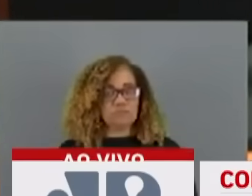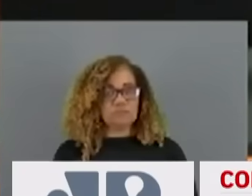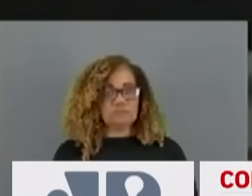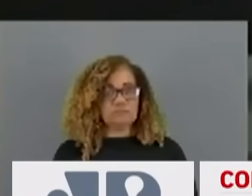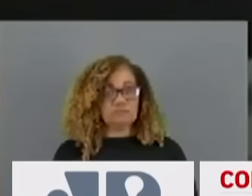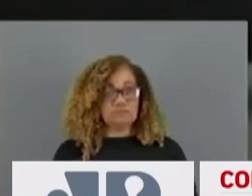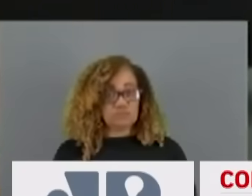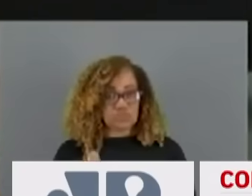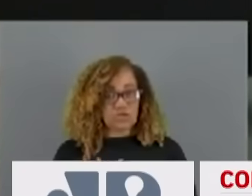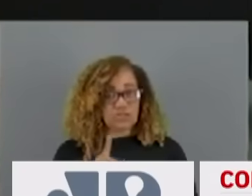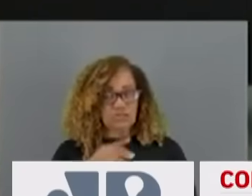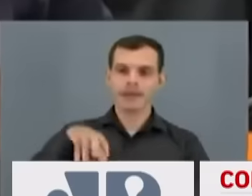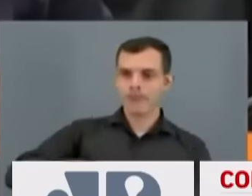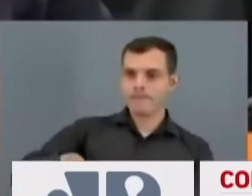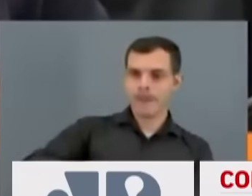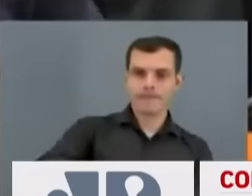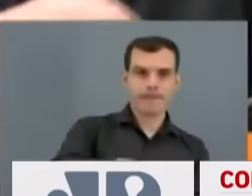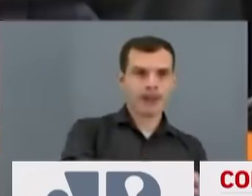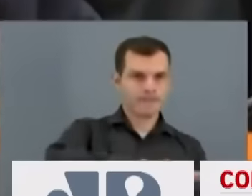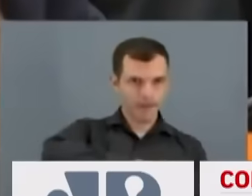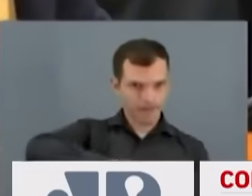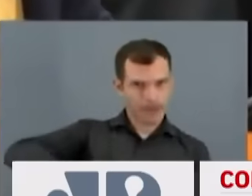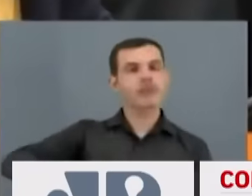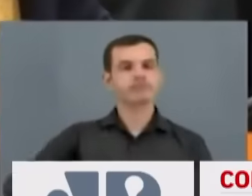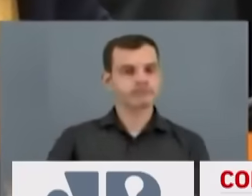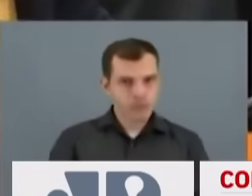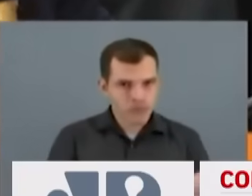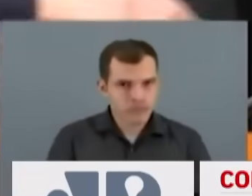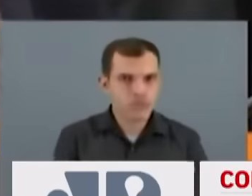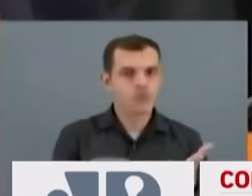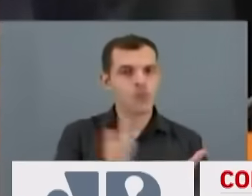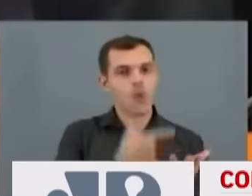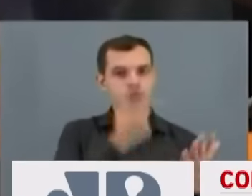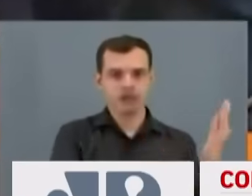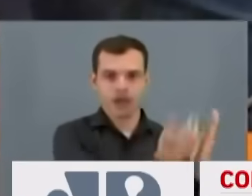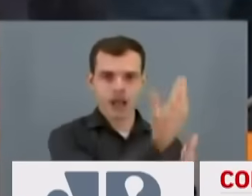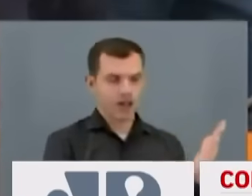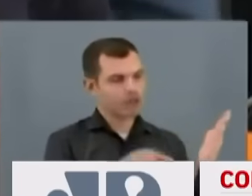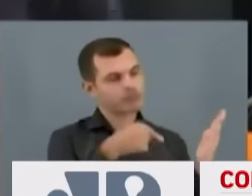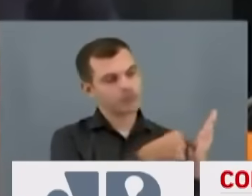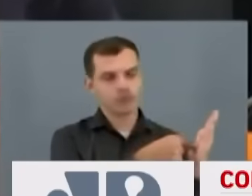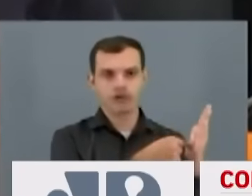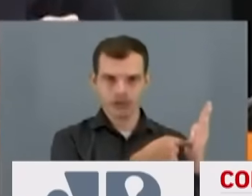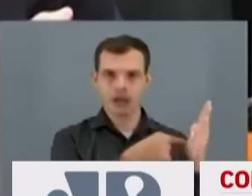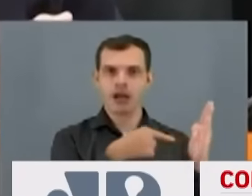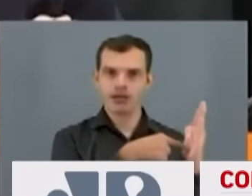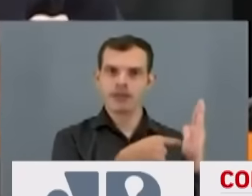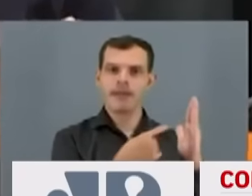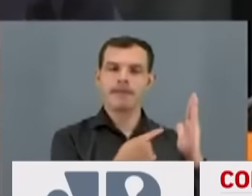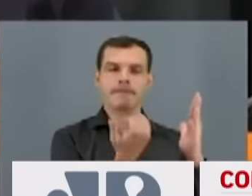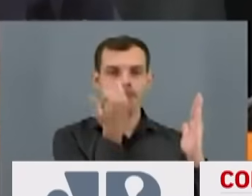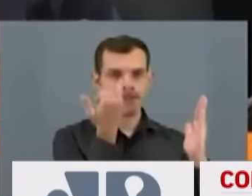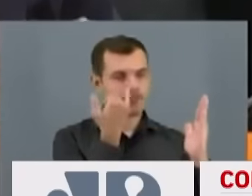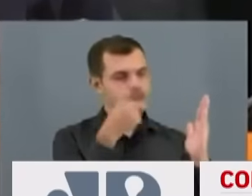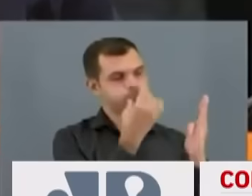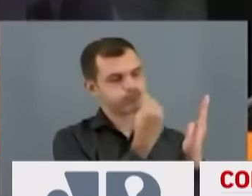mais de 7 horas de atraso. O relator-geral Luiz Carlos Mota apresentou mudanças em seu parecer nesta